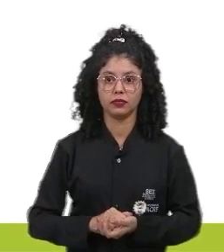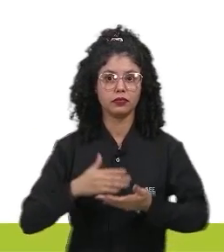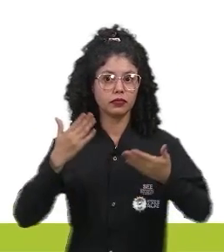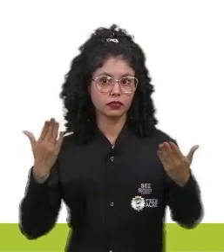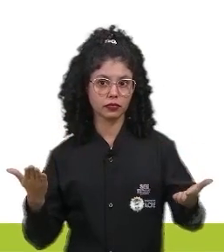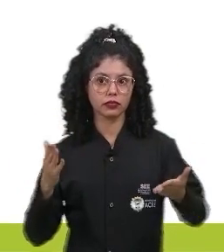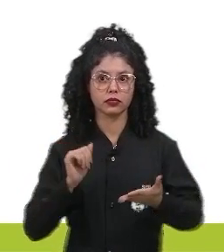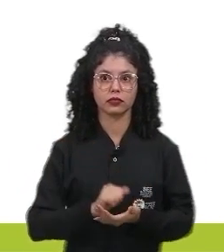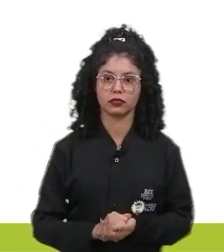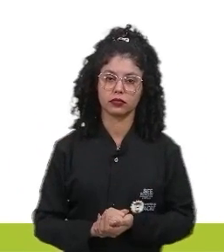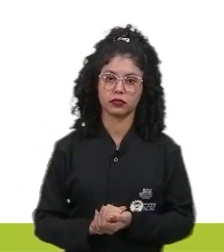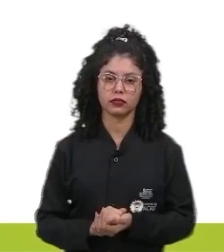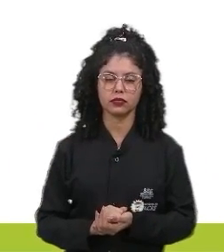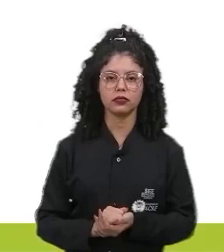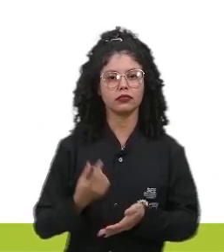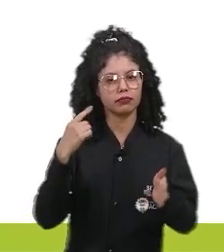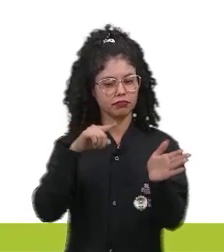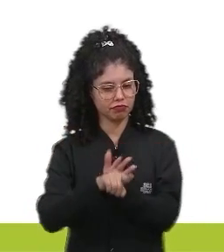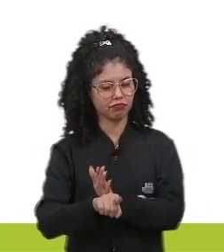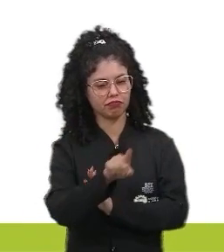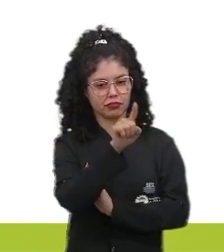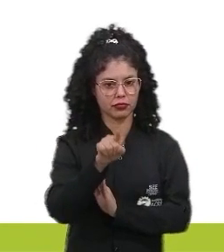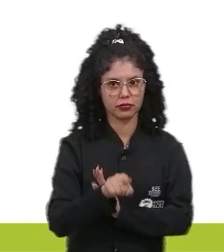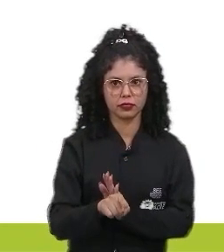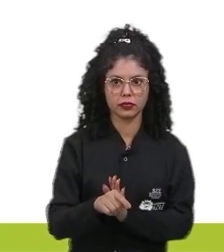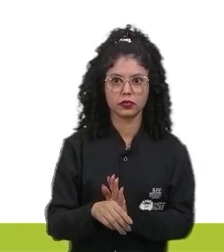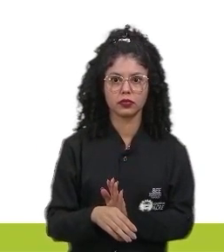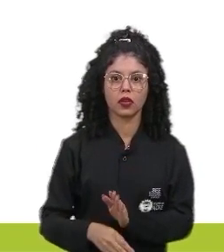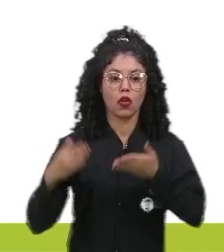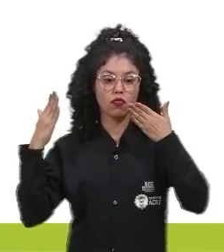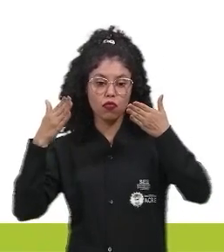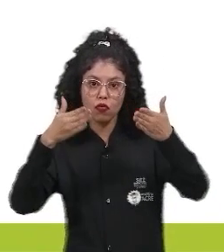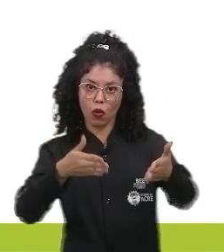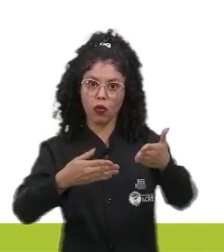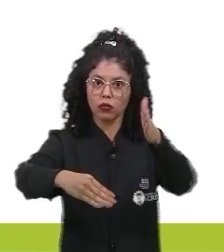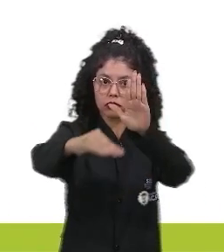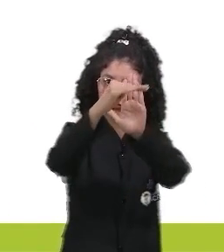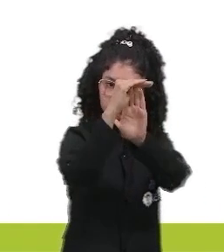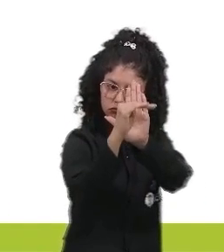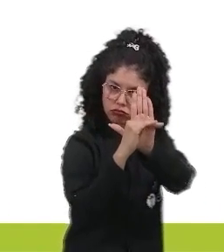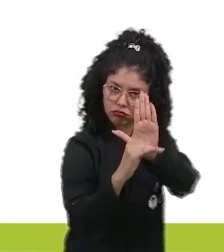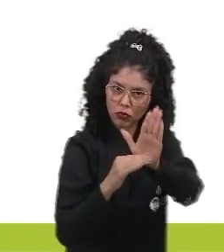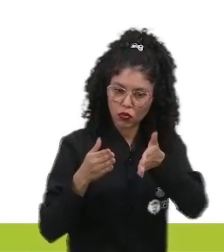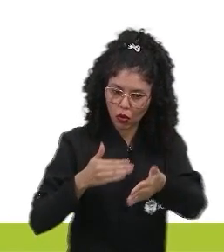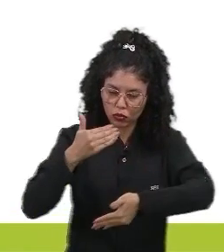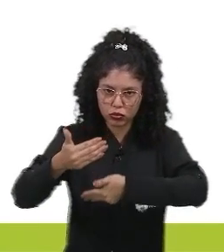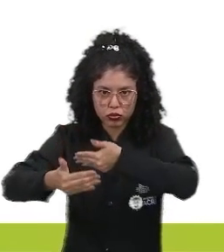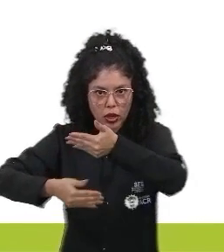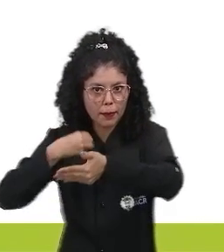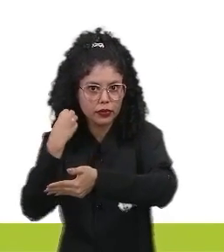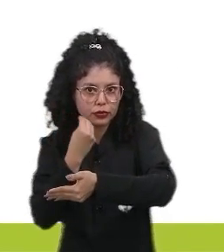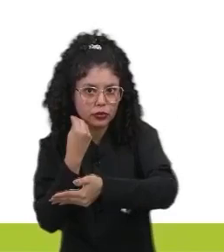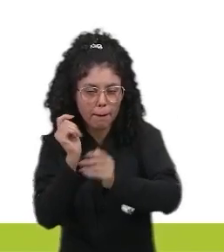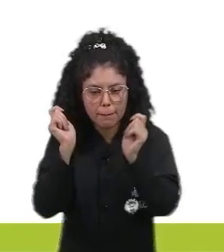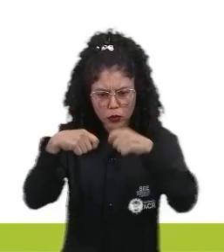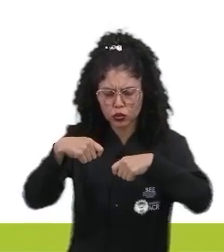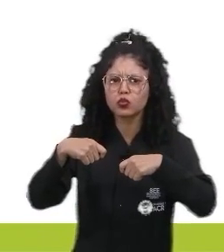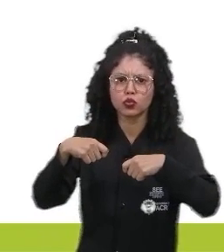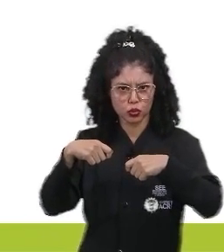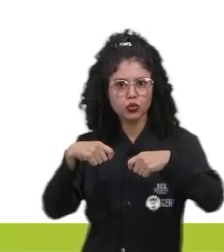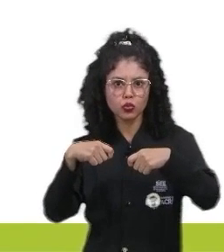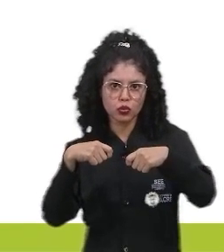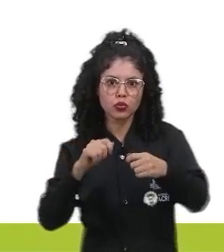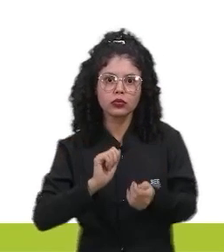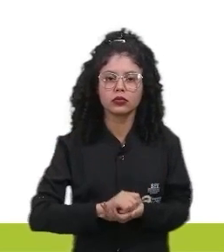é essa questão aqui por meio de metas que se desenvolve conforme as experiências e possibilidades né